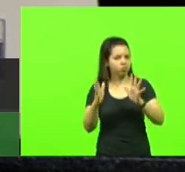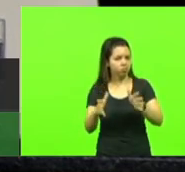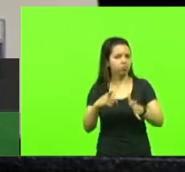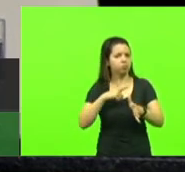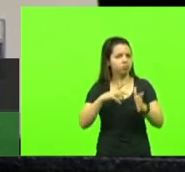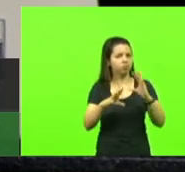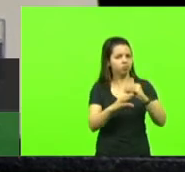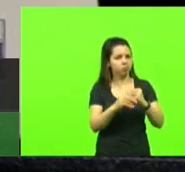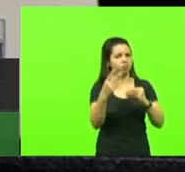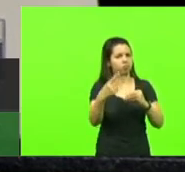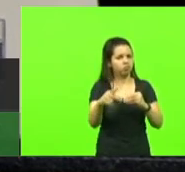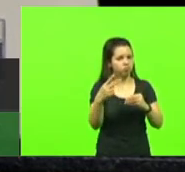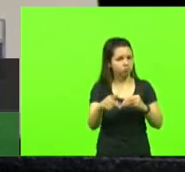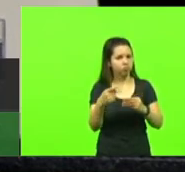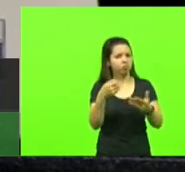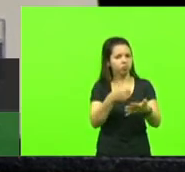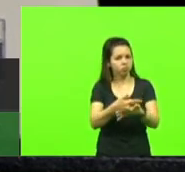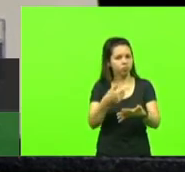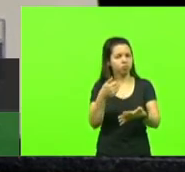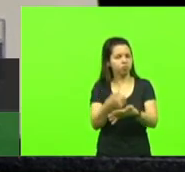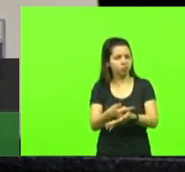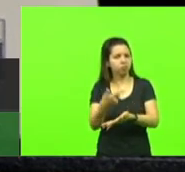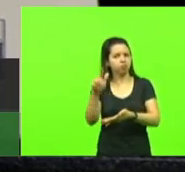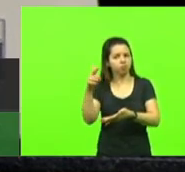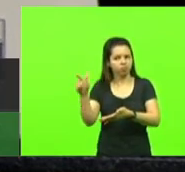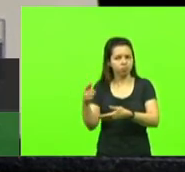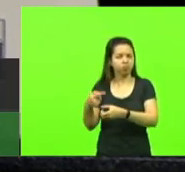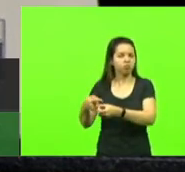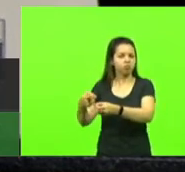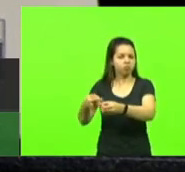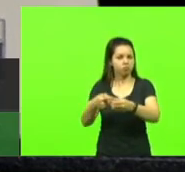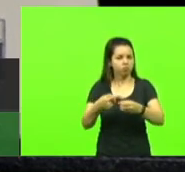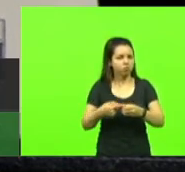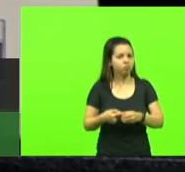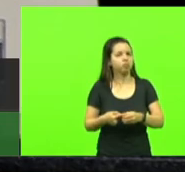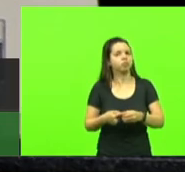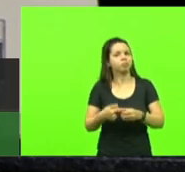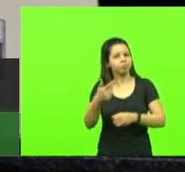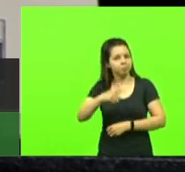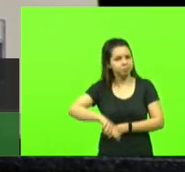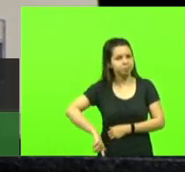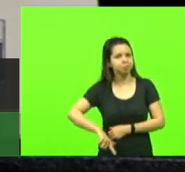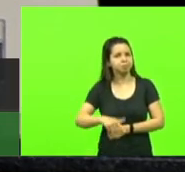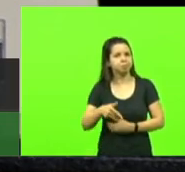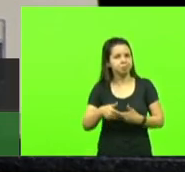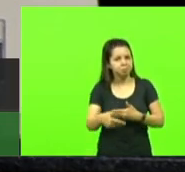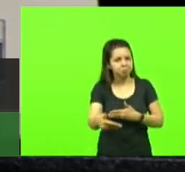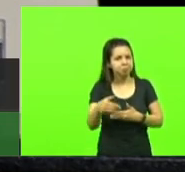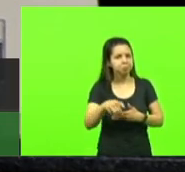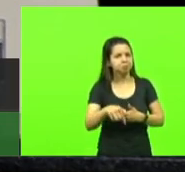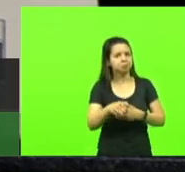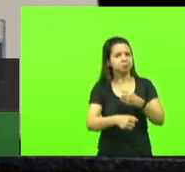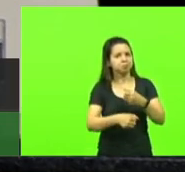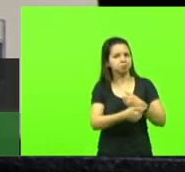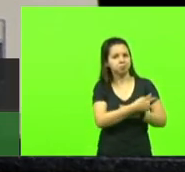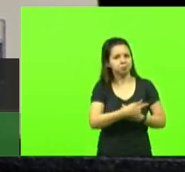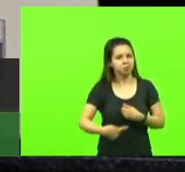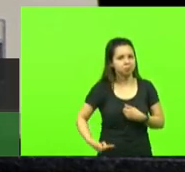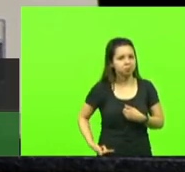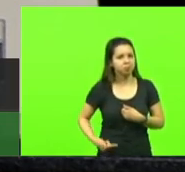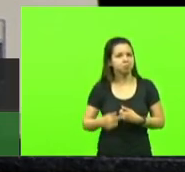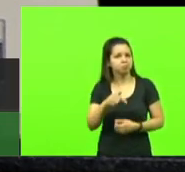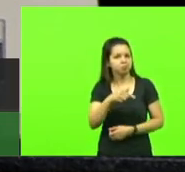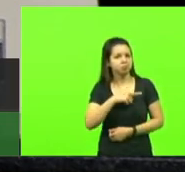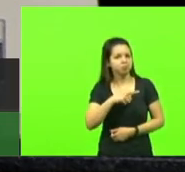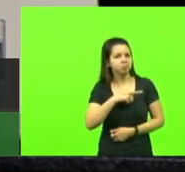suas também pagas em outras cidades. Além disso, no início desse governo, eles tinham 700 milhões